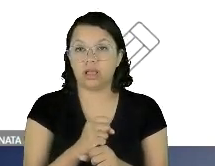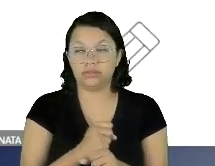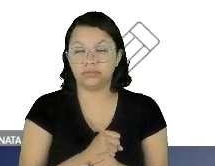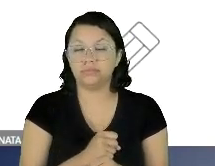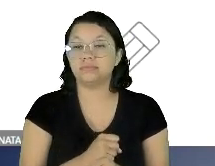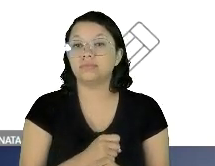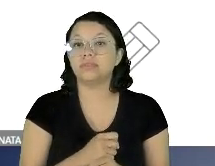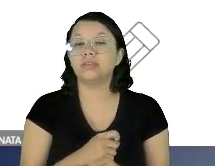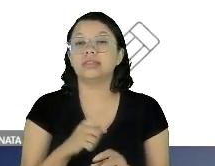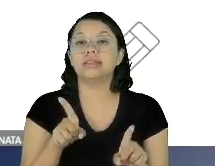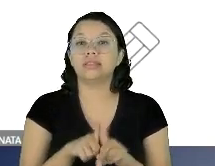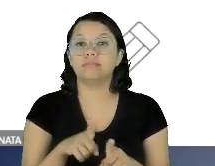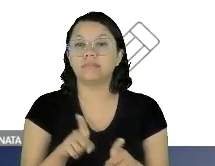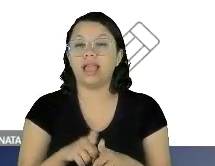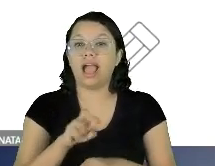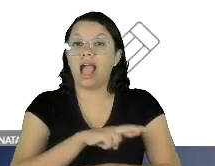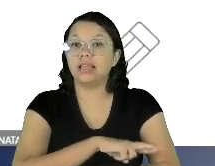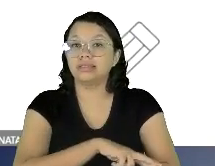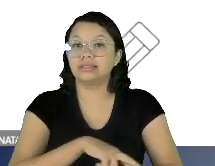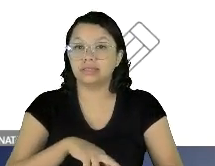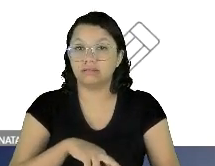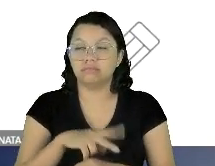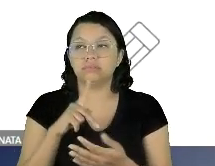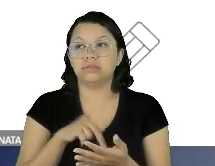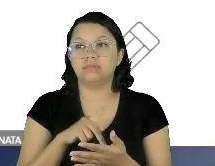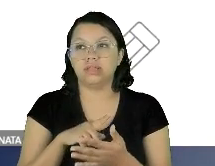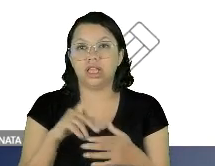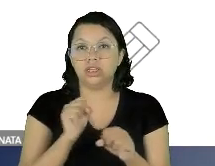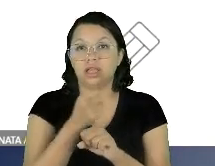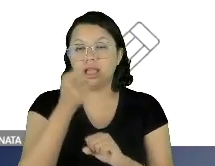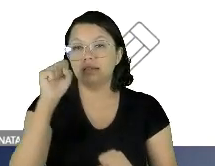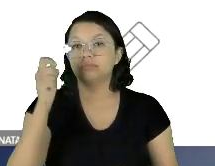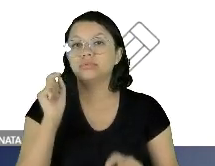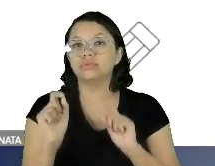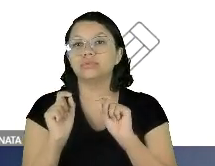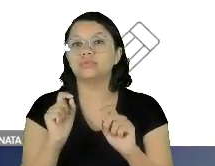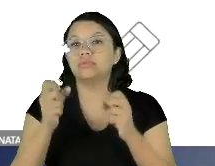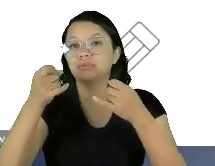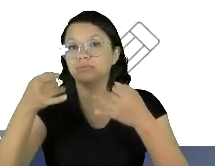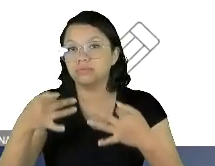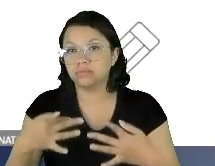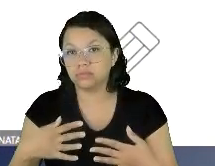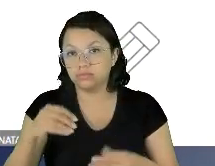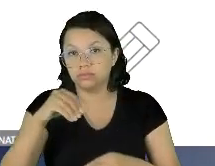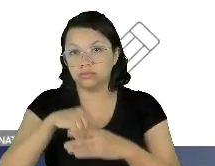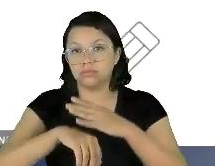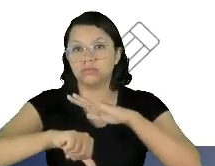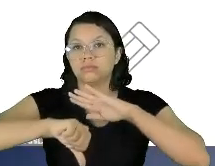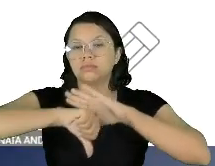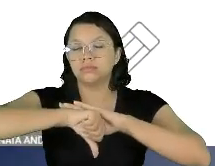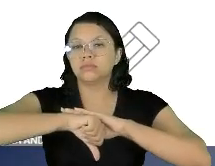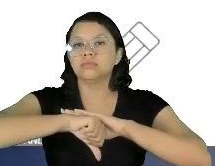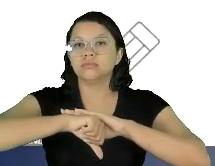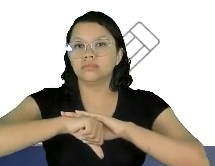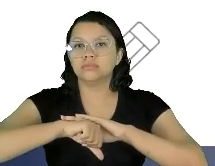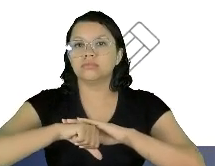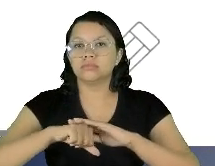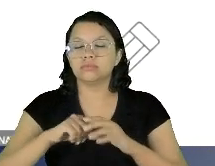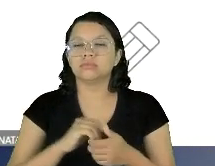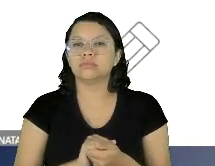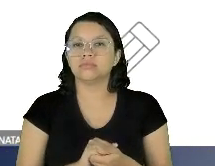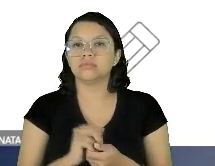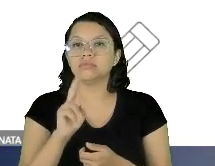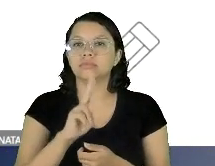injúria racial, que na verdade é mais amplo do que foi descrito no crime. É a injúria que consiste na utilização